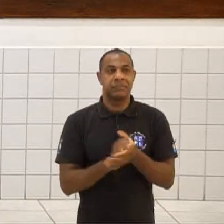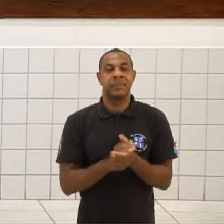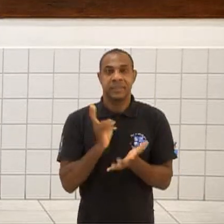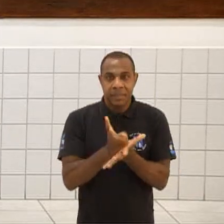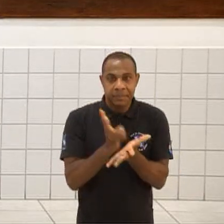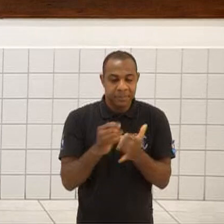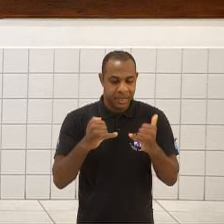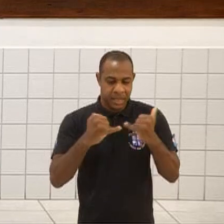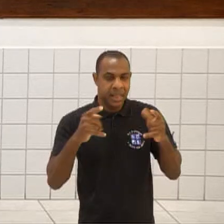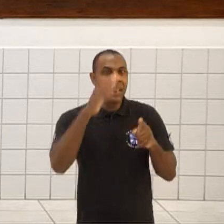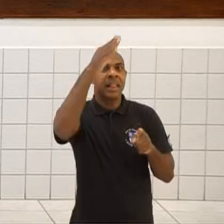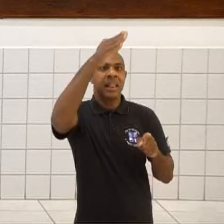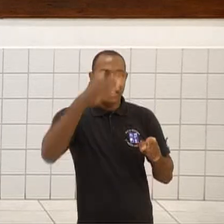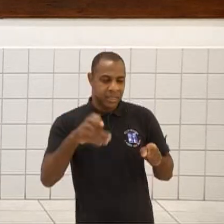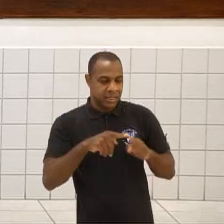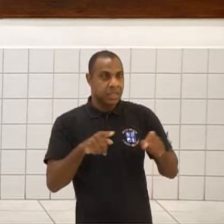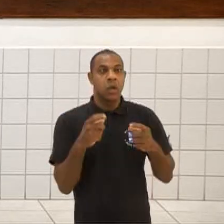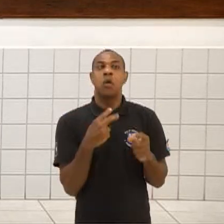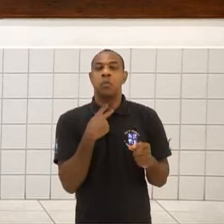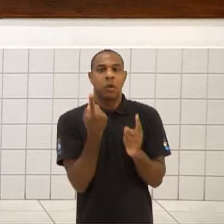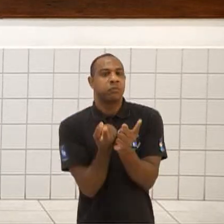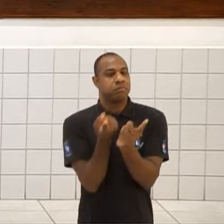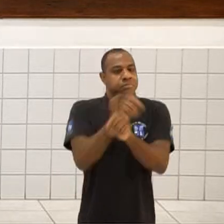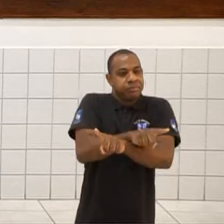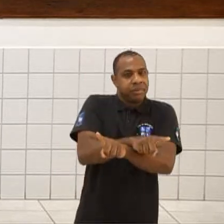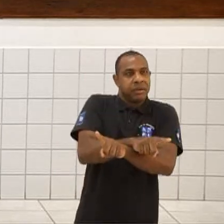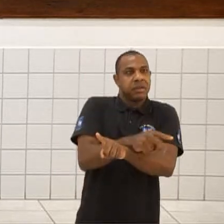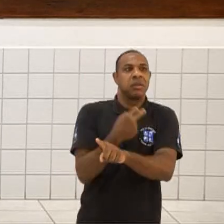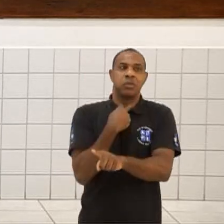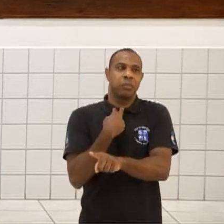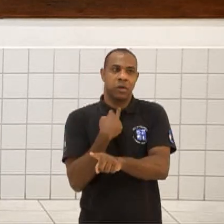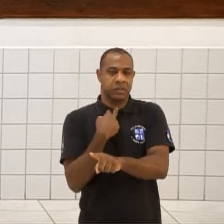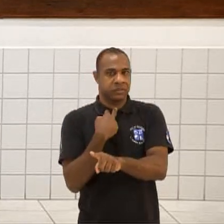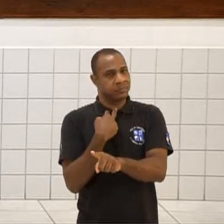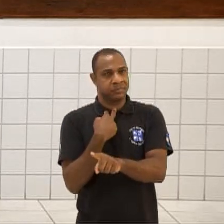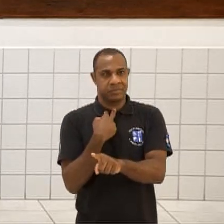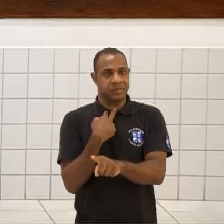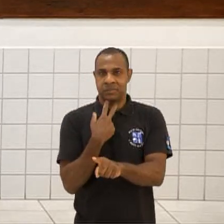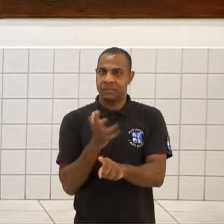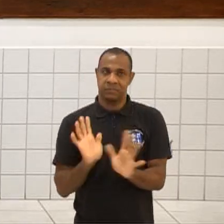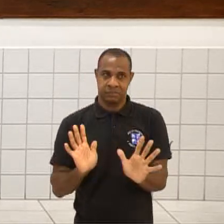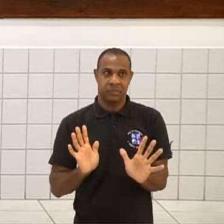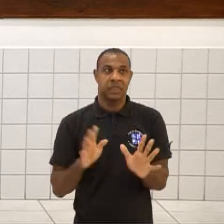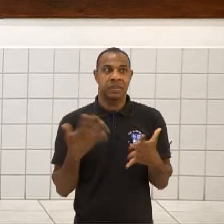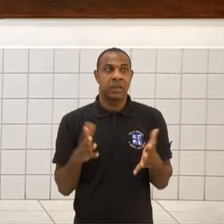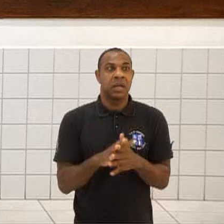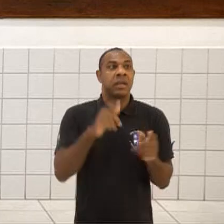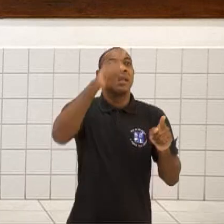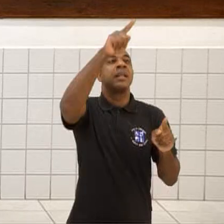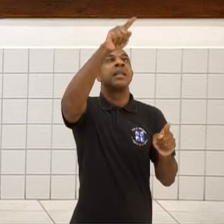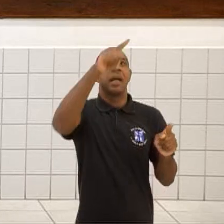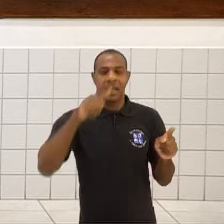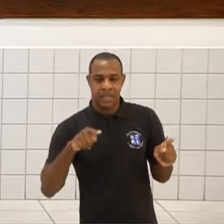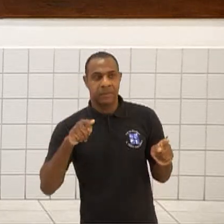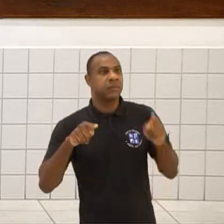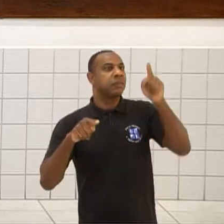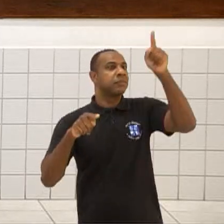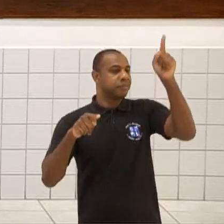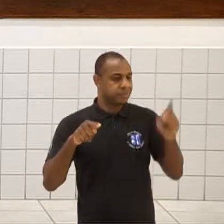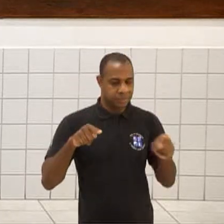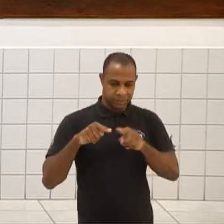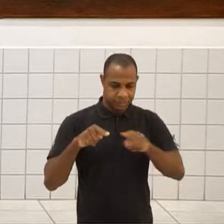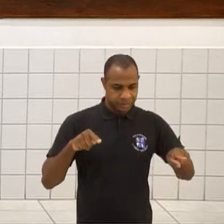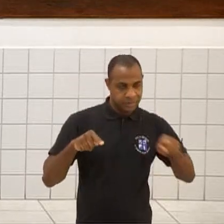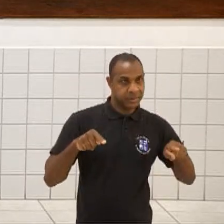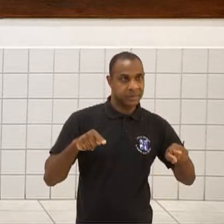linha. Só que não pode inverter. Eu não posso colocar, por exemplo, 10 com x mais 1. Isso não pode fazer. É o lado grande